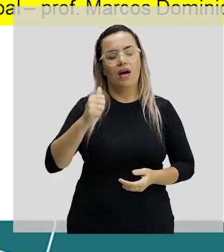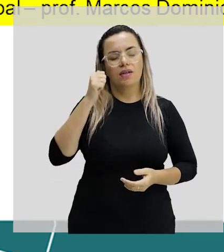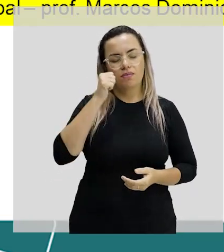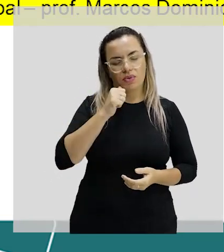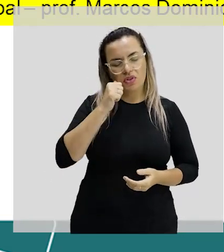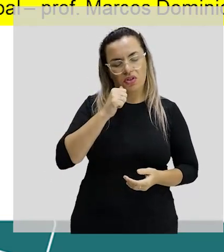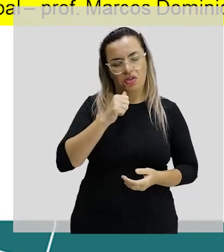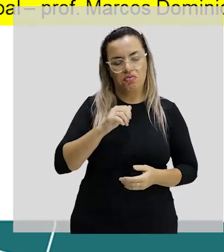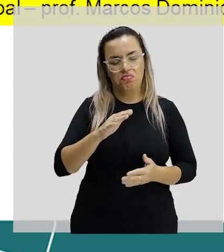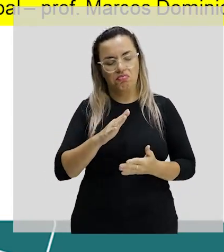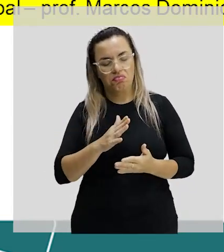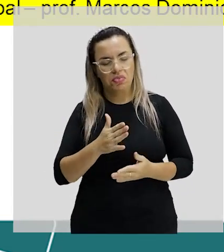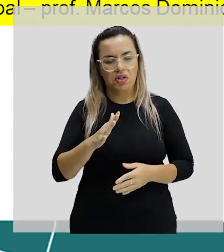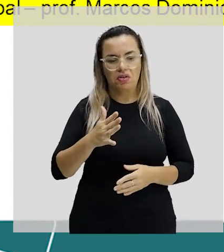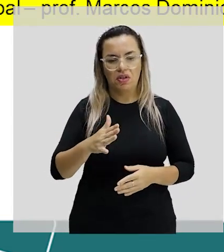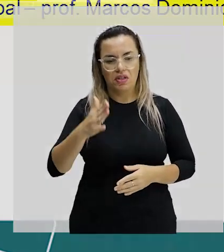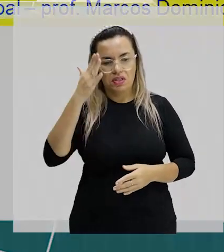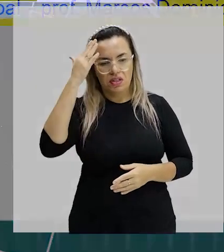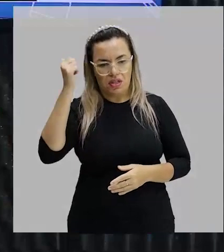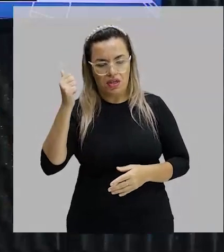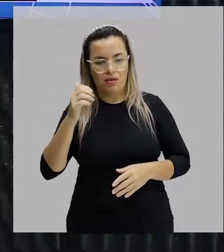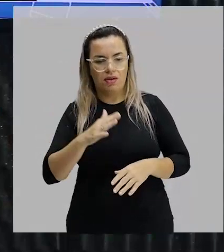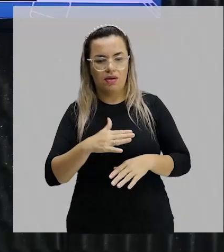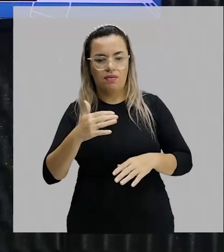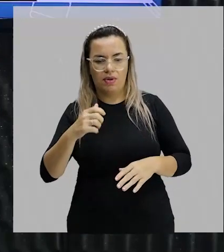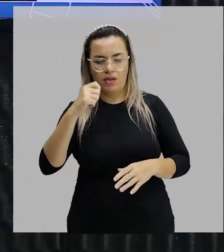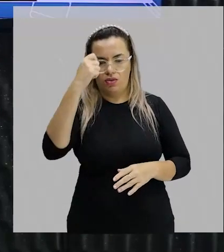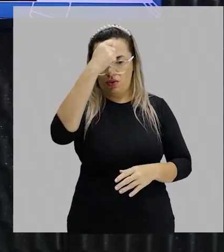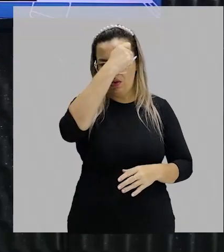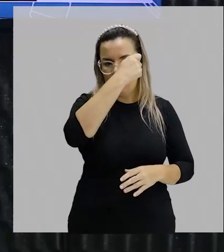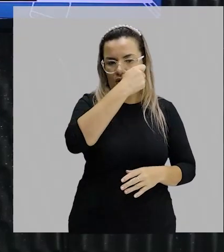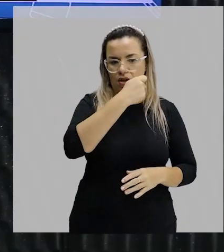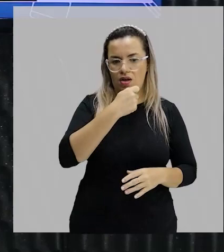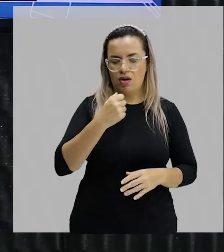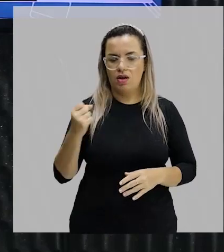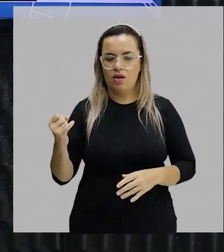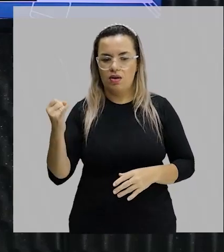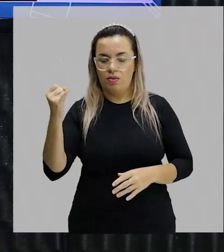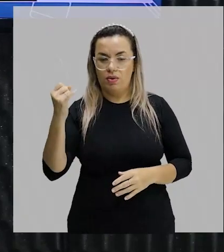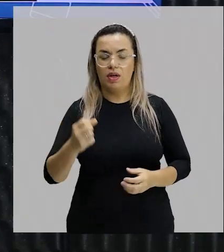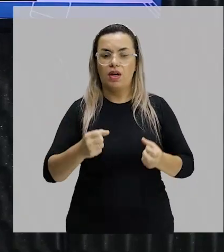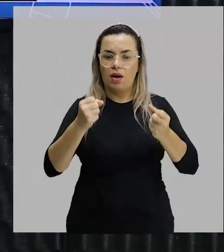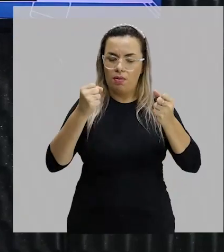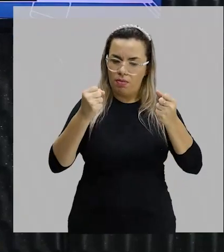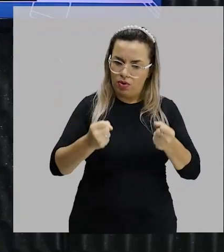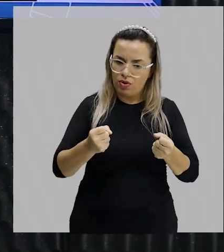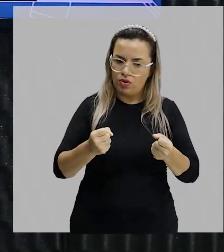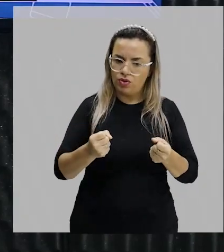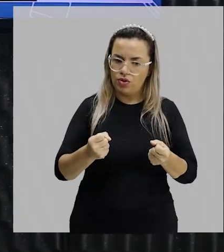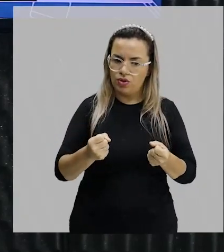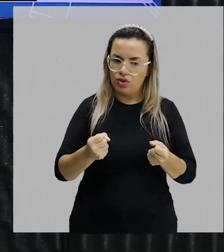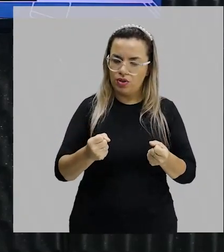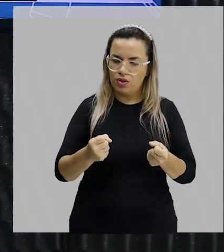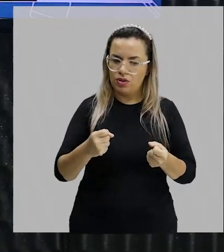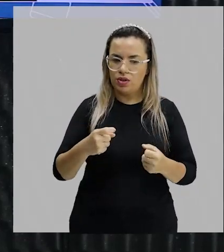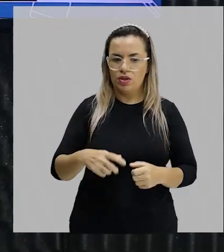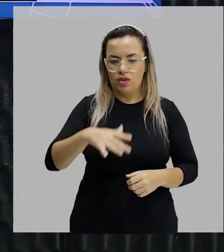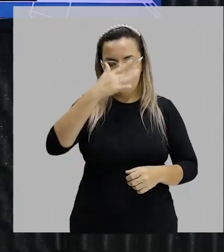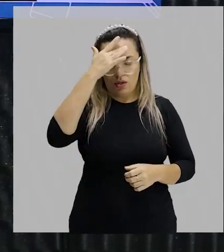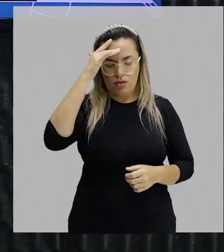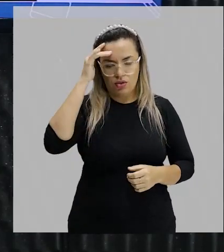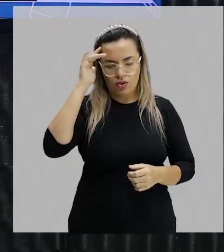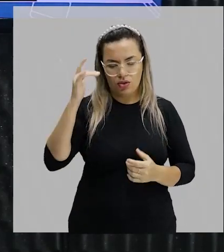privilégio delas. A maquiagem artística, principalmente, ela pode rejuvenescer uma pessoa ou envelhecer uma pessoa. Ela pode criar